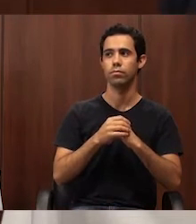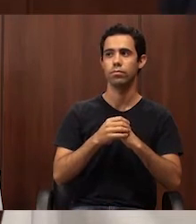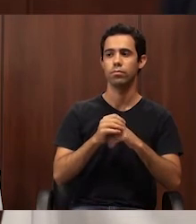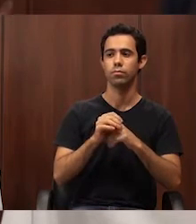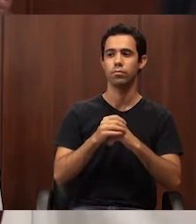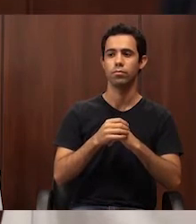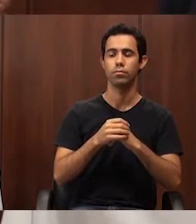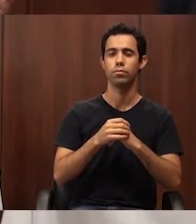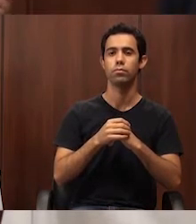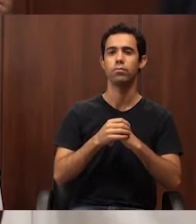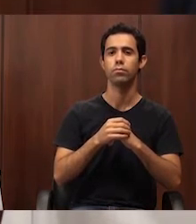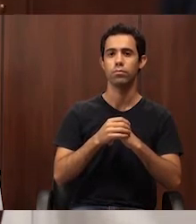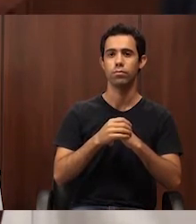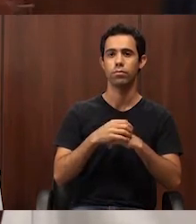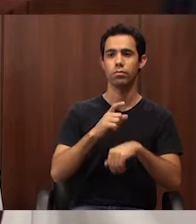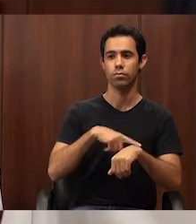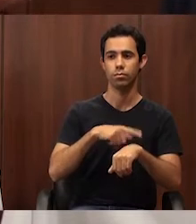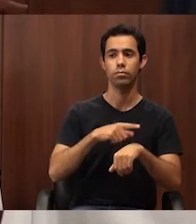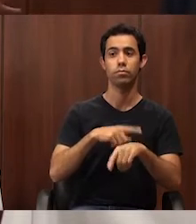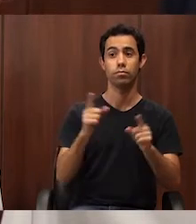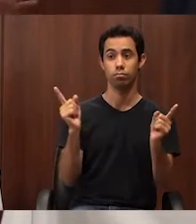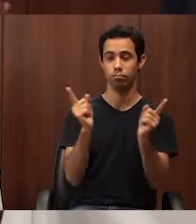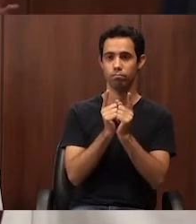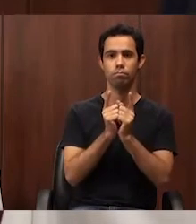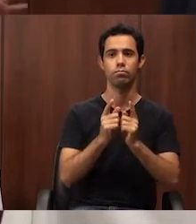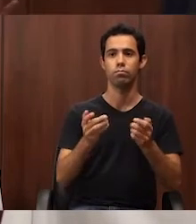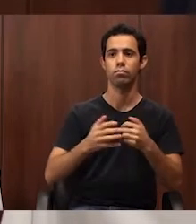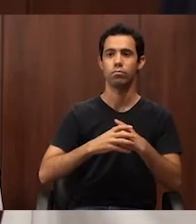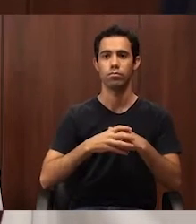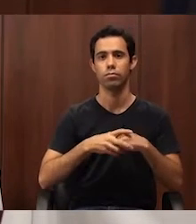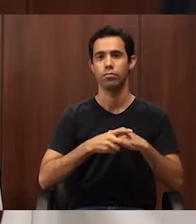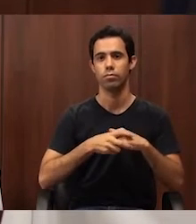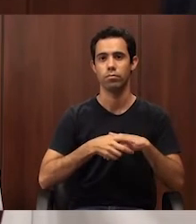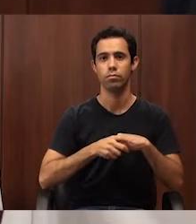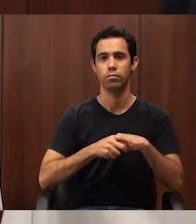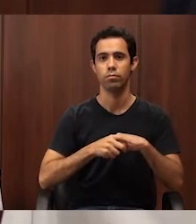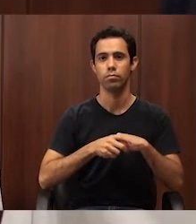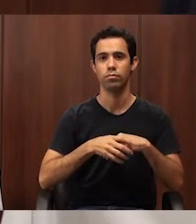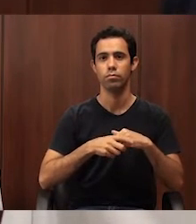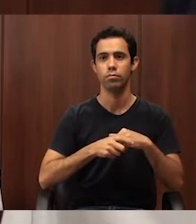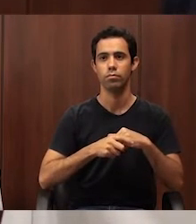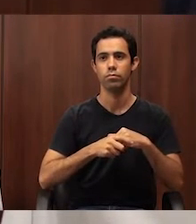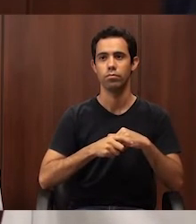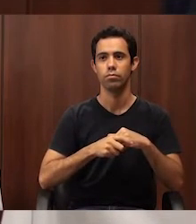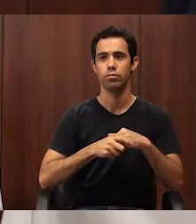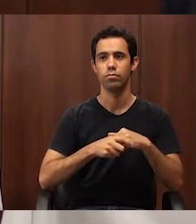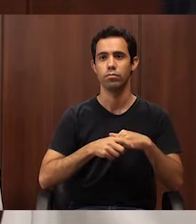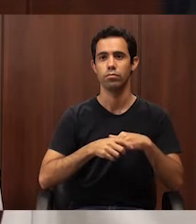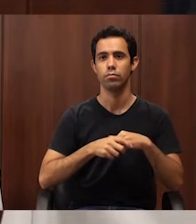E a gente realmente está com esse prazo, os intérpretes precisam sair praticamente agora. Se puder.